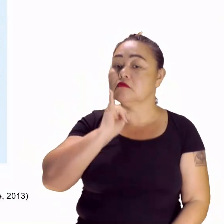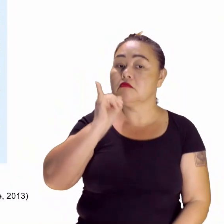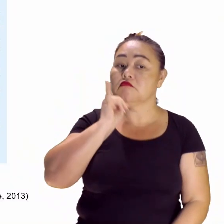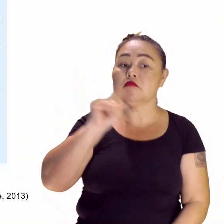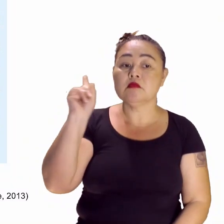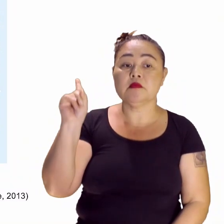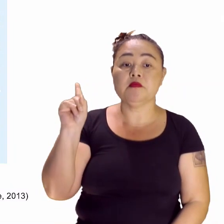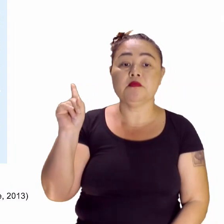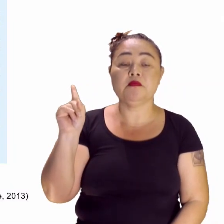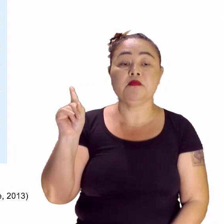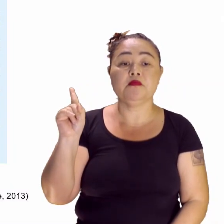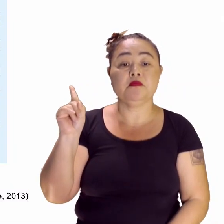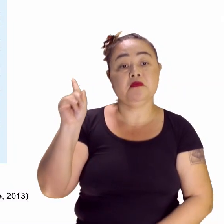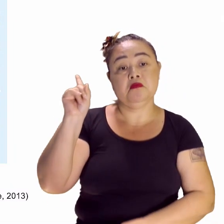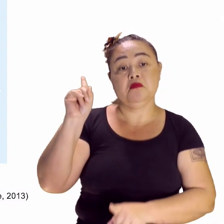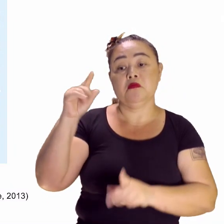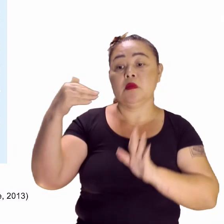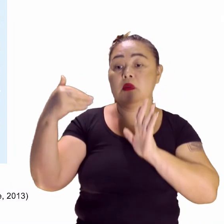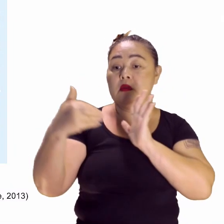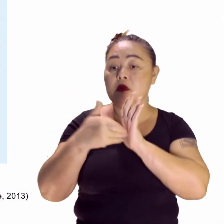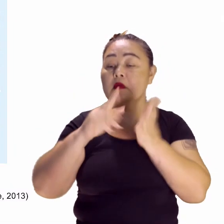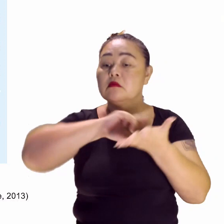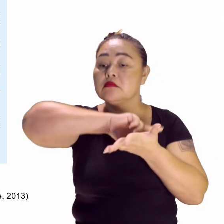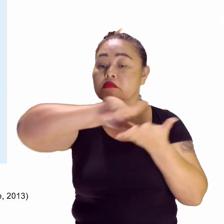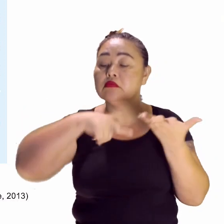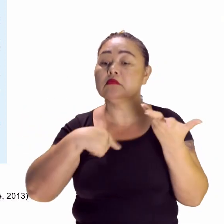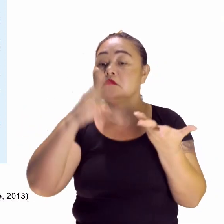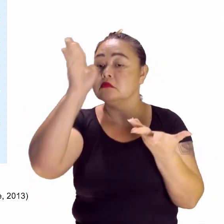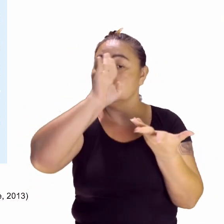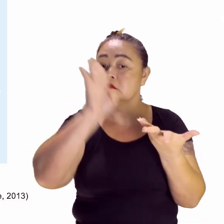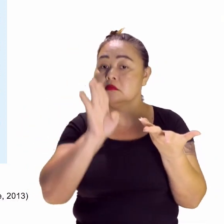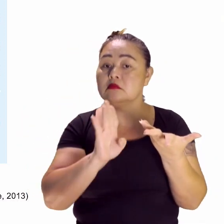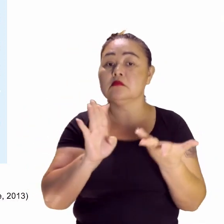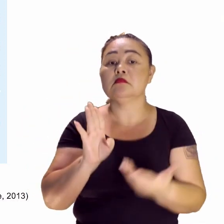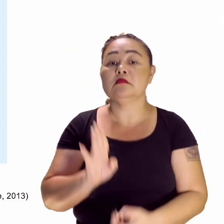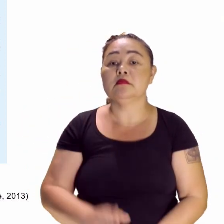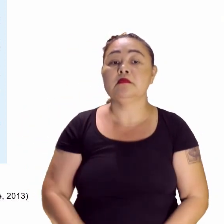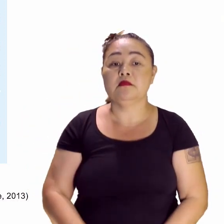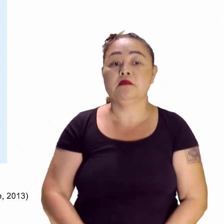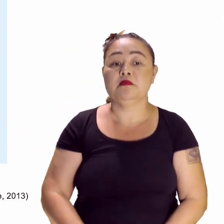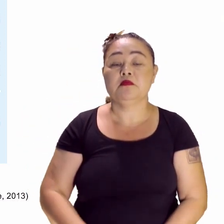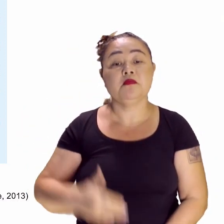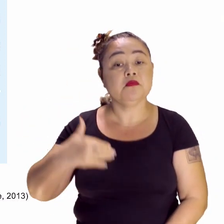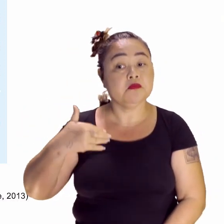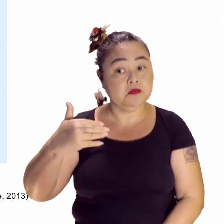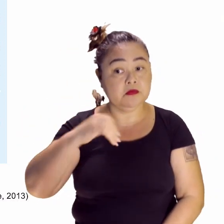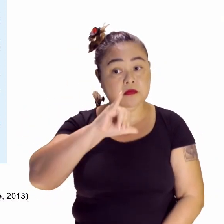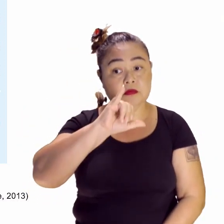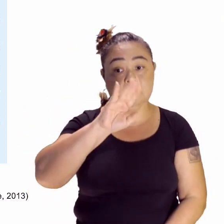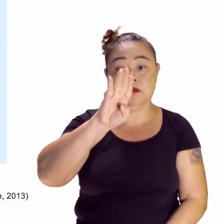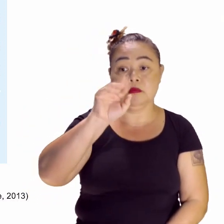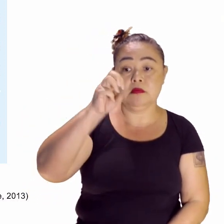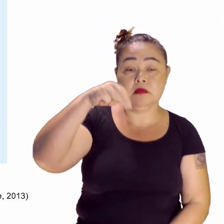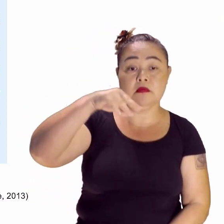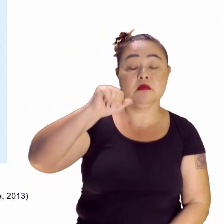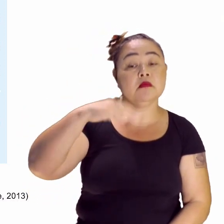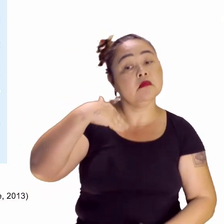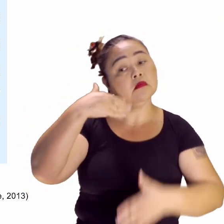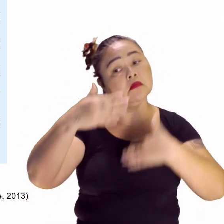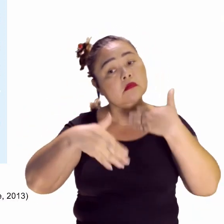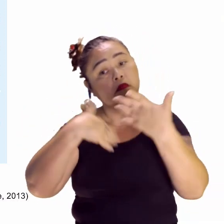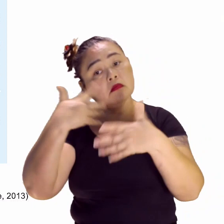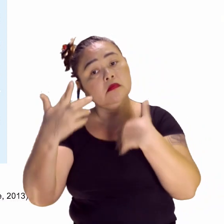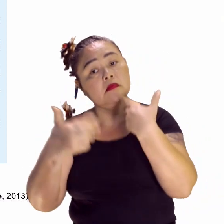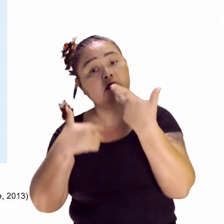biopirataria uma proteção da biodiversidade Brasileira contra a bio a partir do Ibama né fazendo todo esse processo